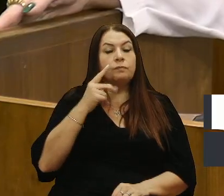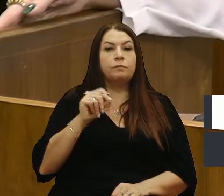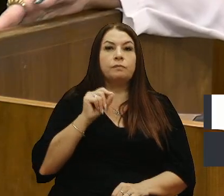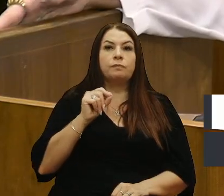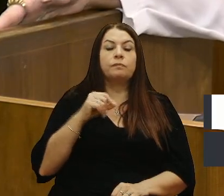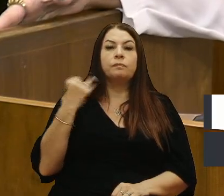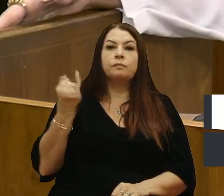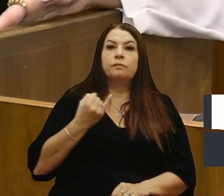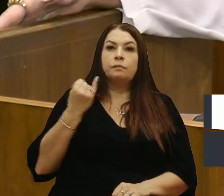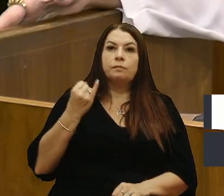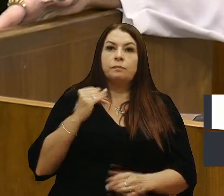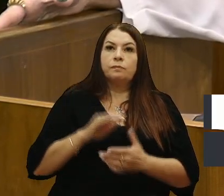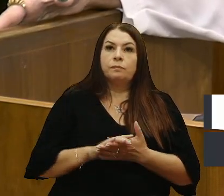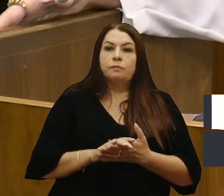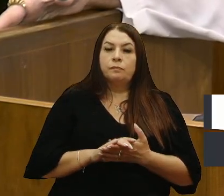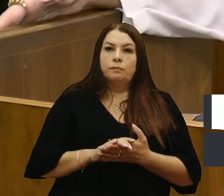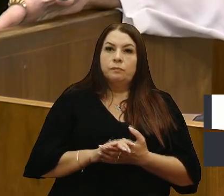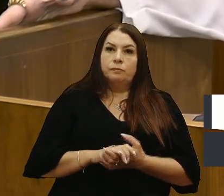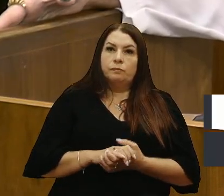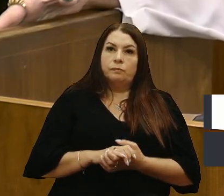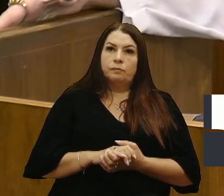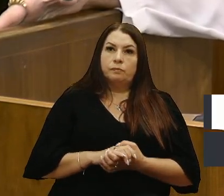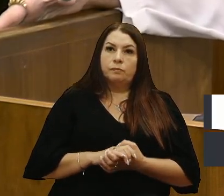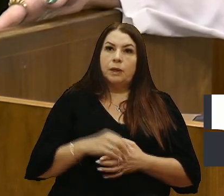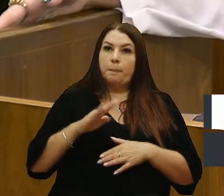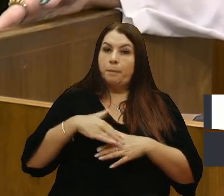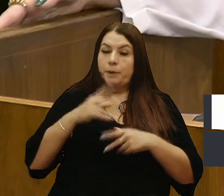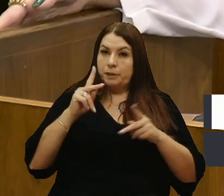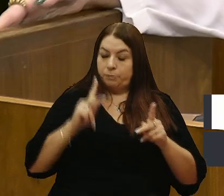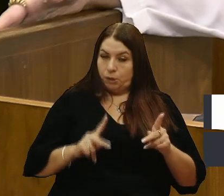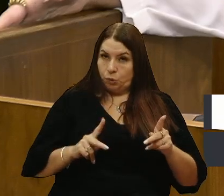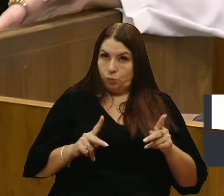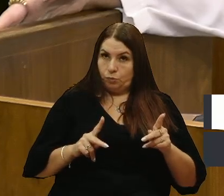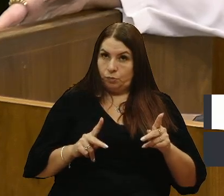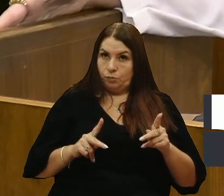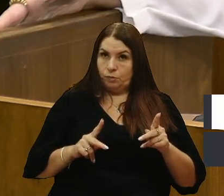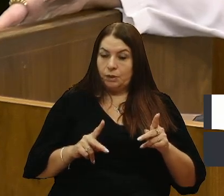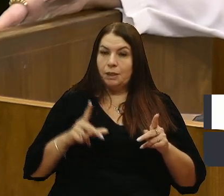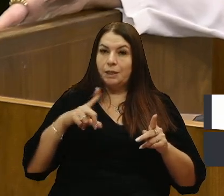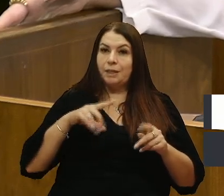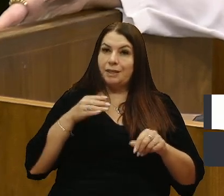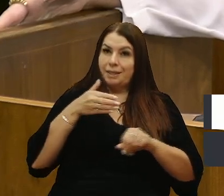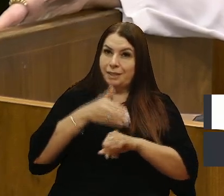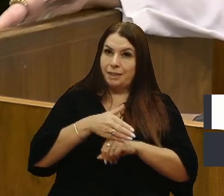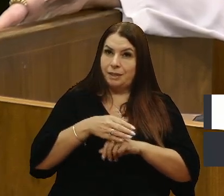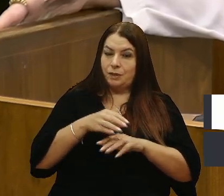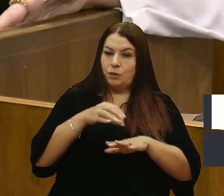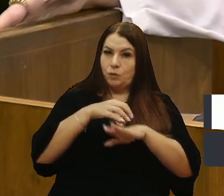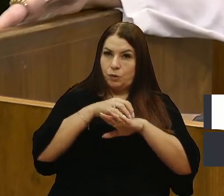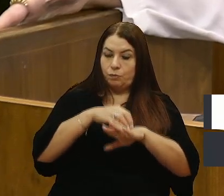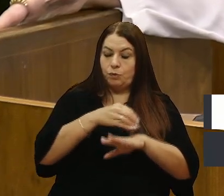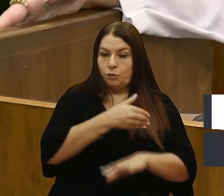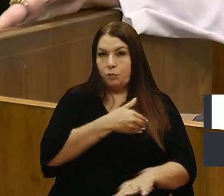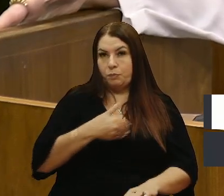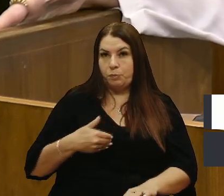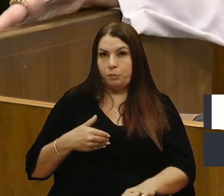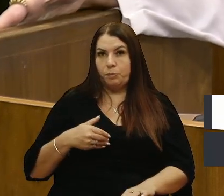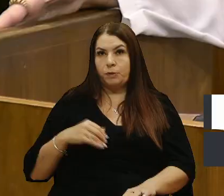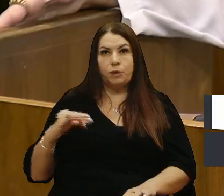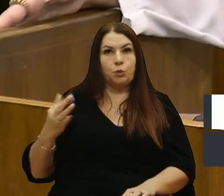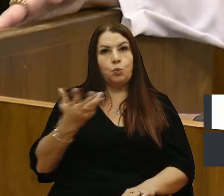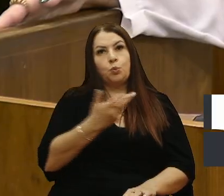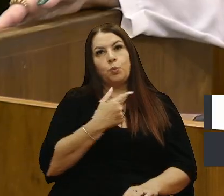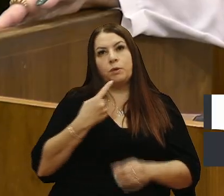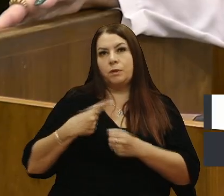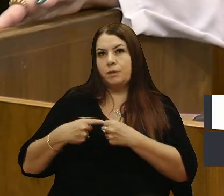a importância de que mais gente tendo acesso ao transporte público, é toda a cidade